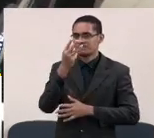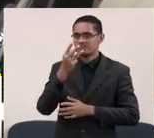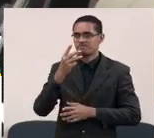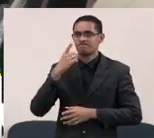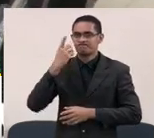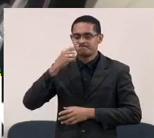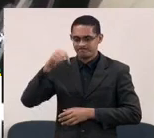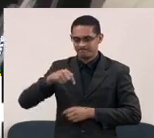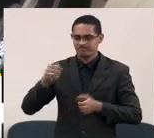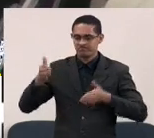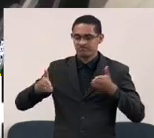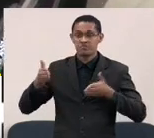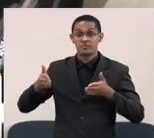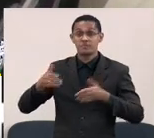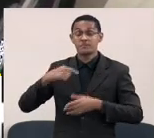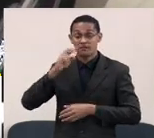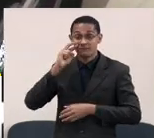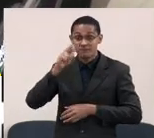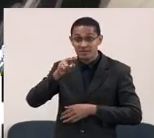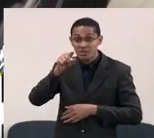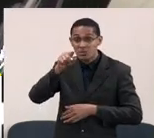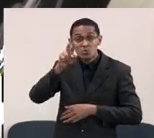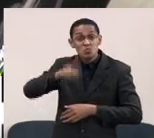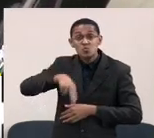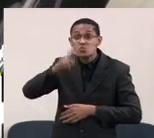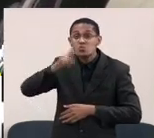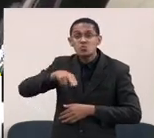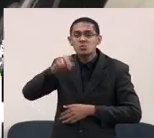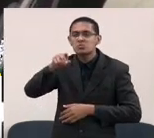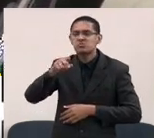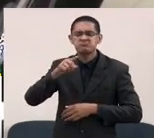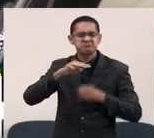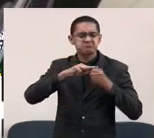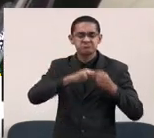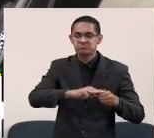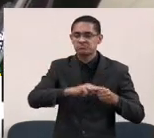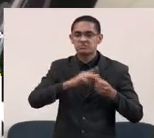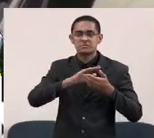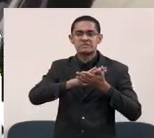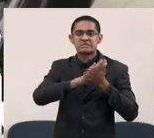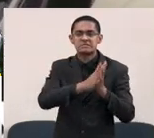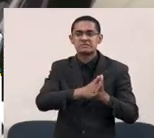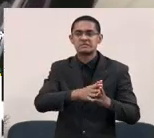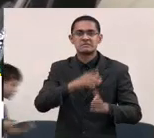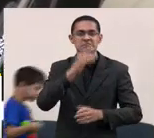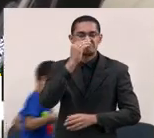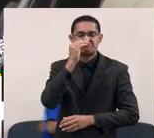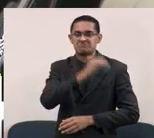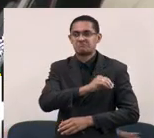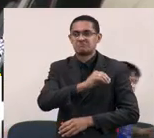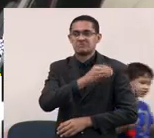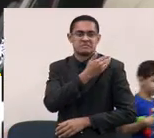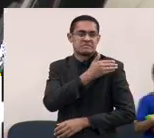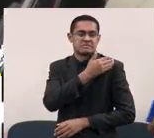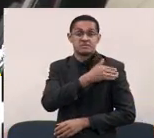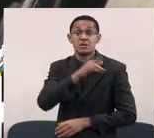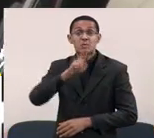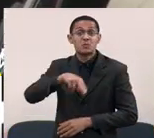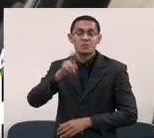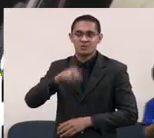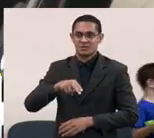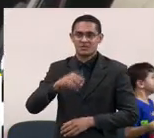campeão, você ter uma única atitude de indelicadeza com qualquer pessoa, não é com os deputados, com qualquer